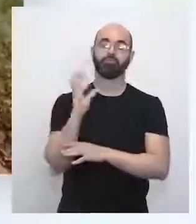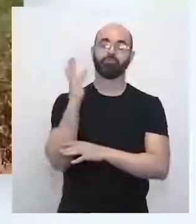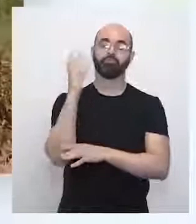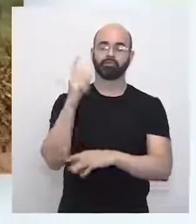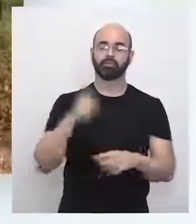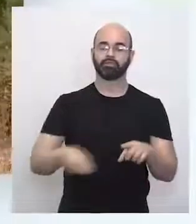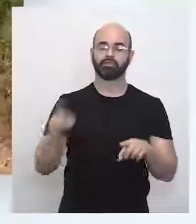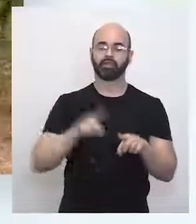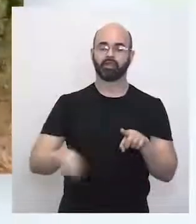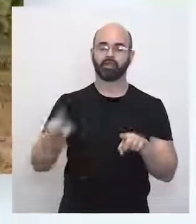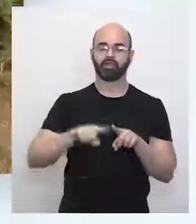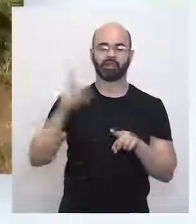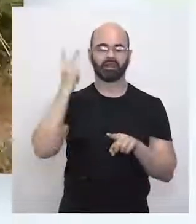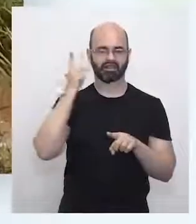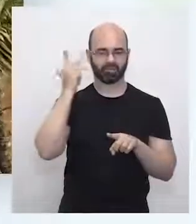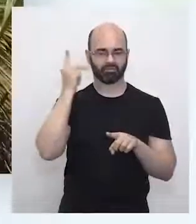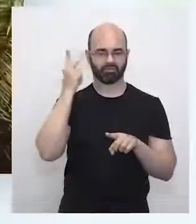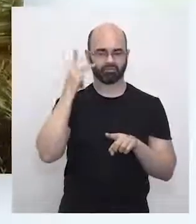planta.